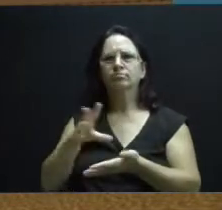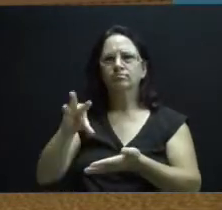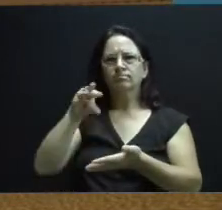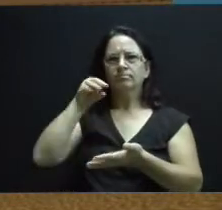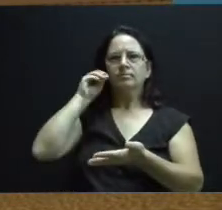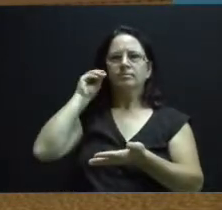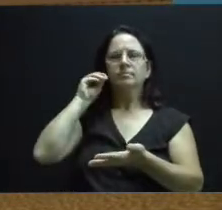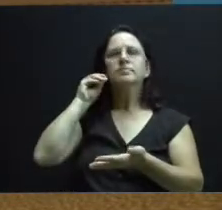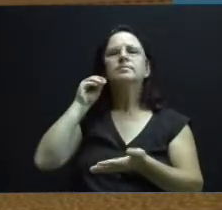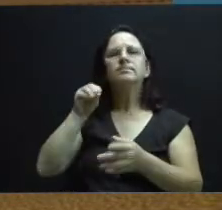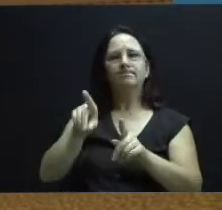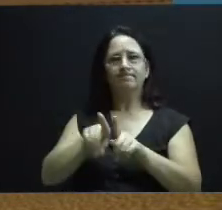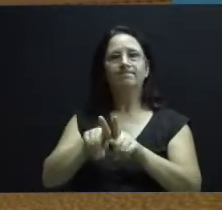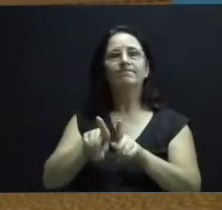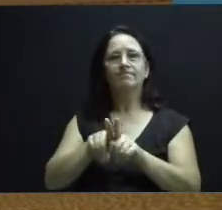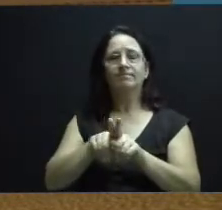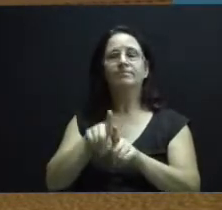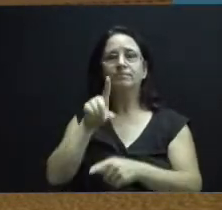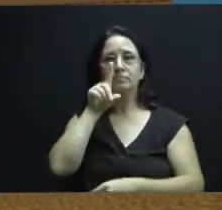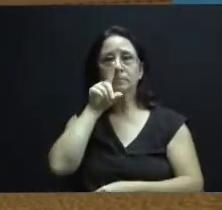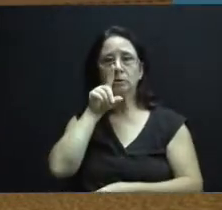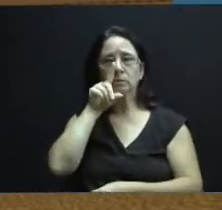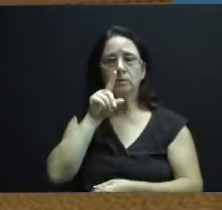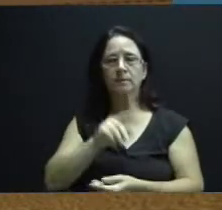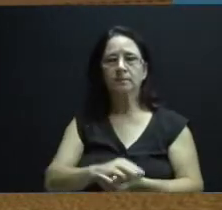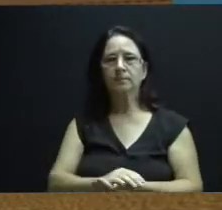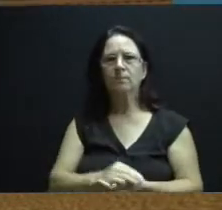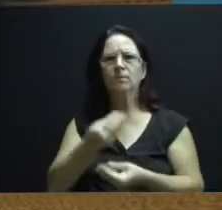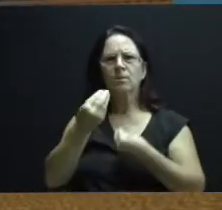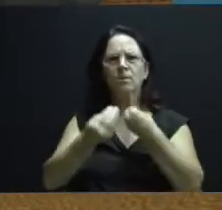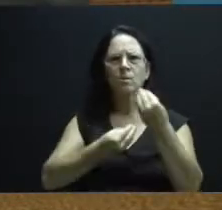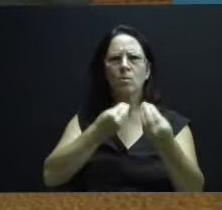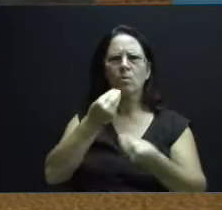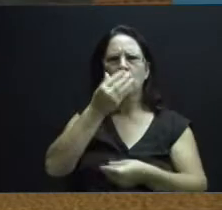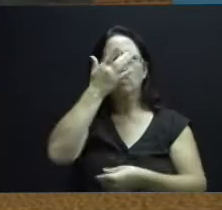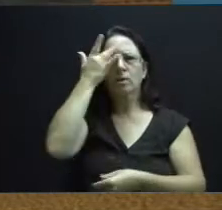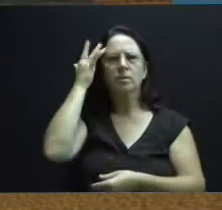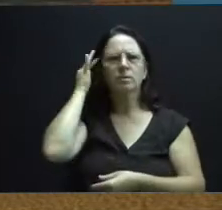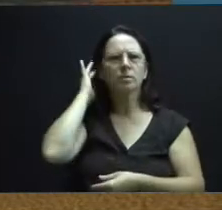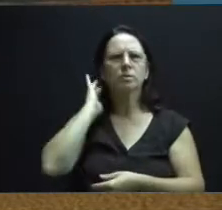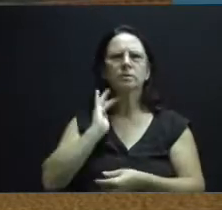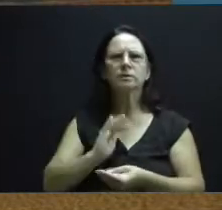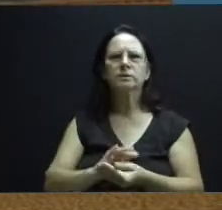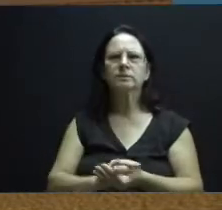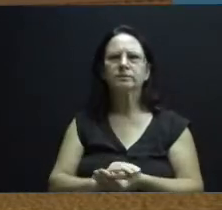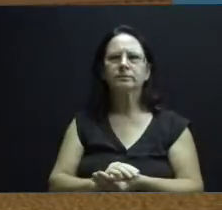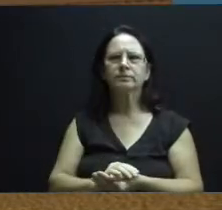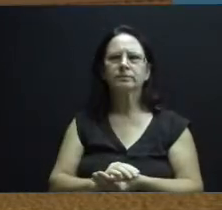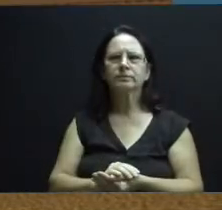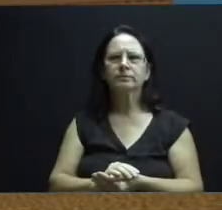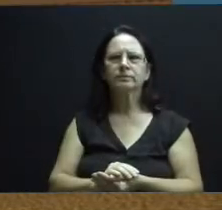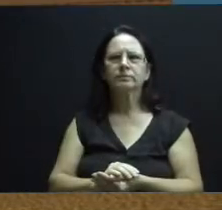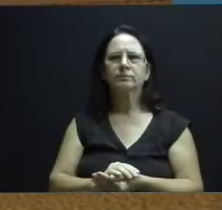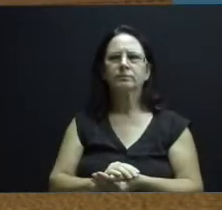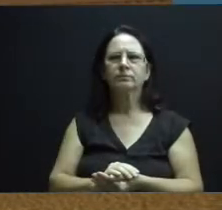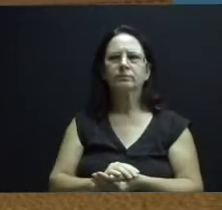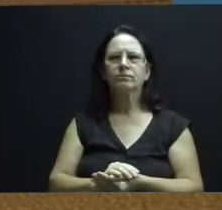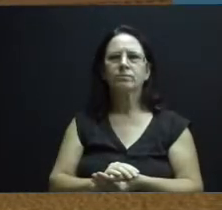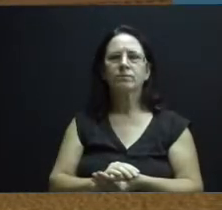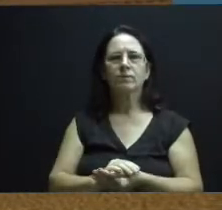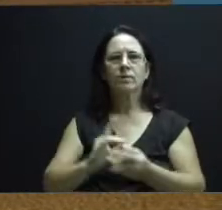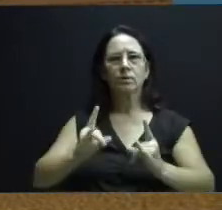ela imediata como que as pessoas irão descer um